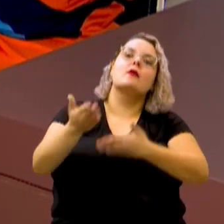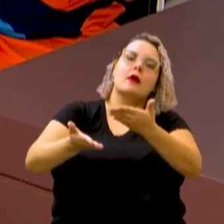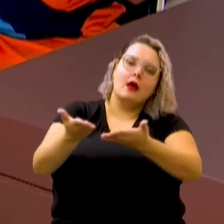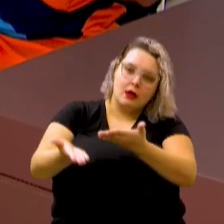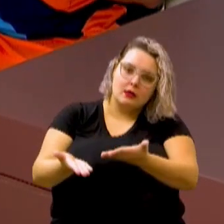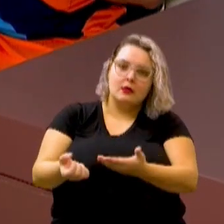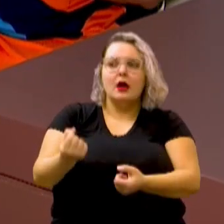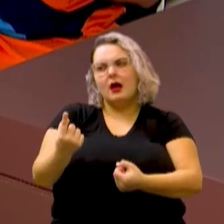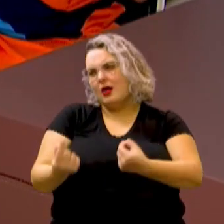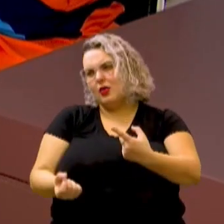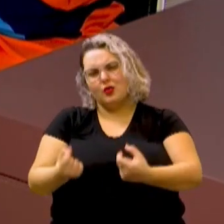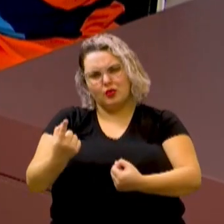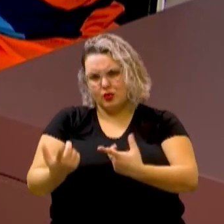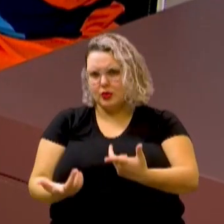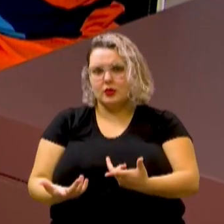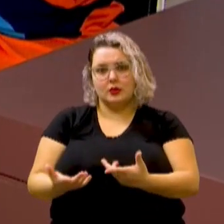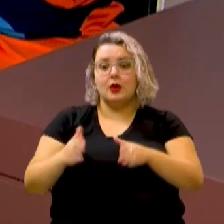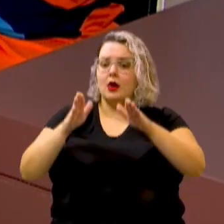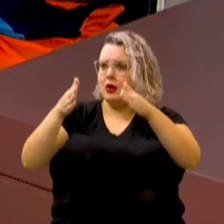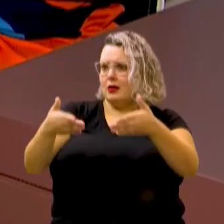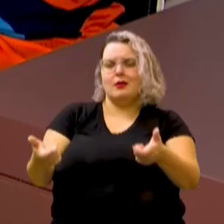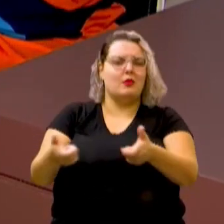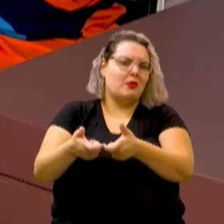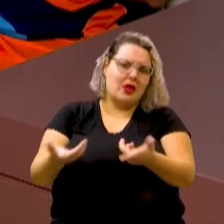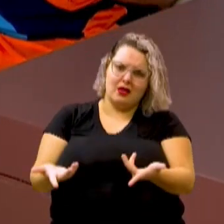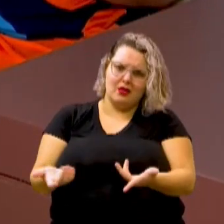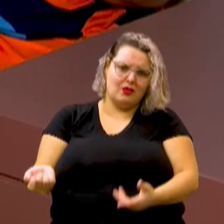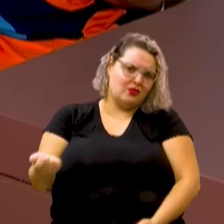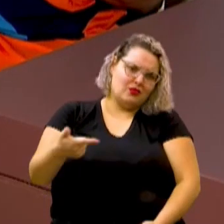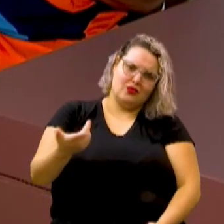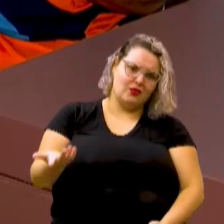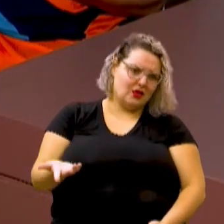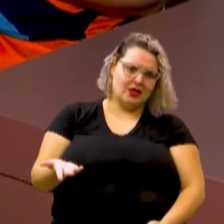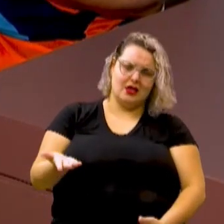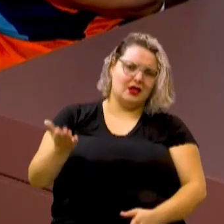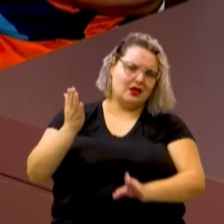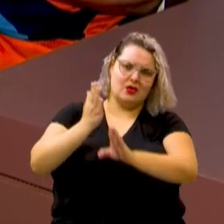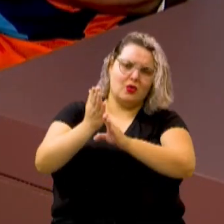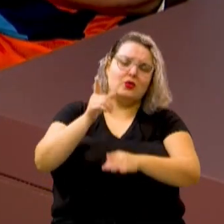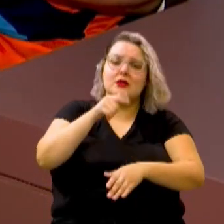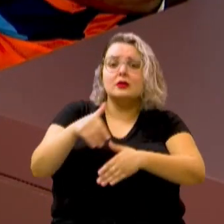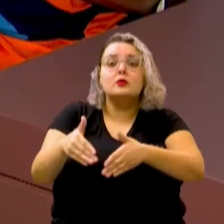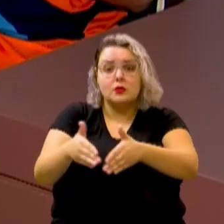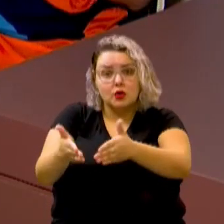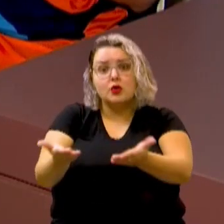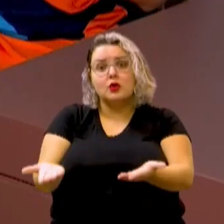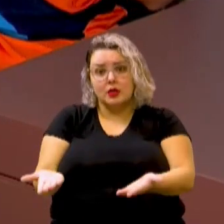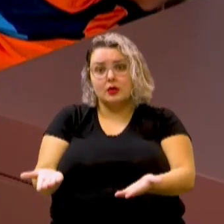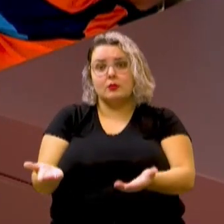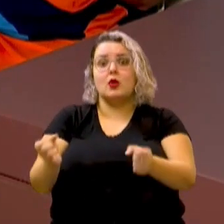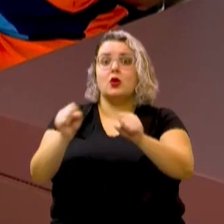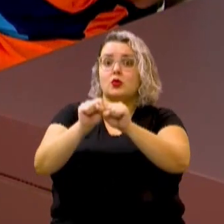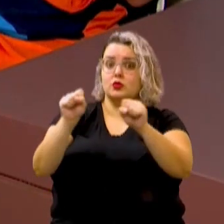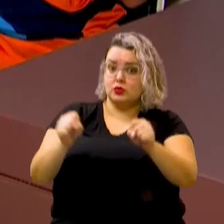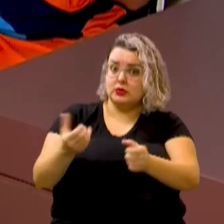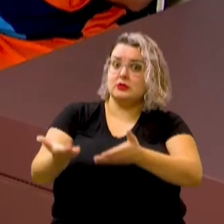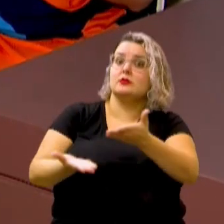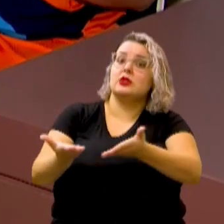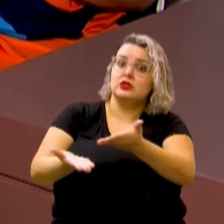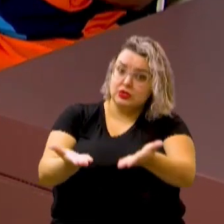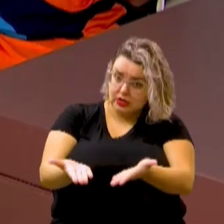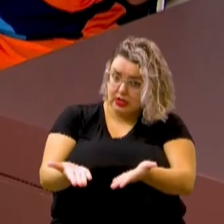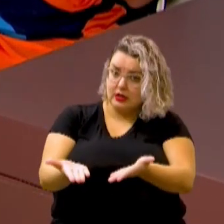tratada. Alguns deles, a concentração é menor do que aquela que a gente encontrou nos rios, ou seja, o sistema